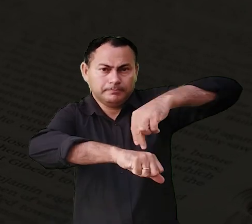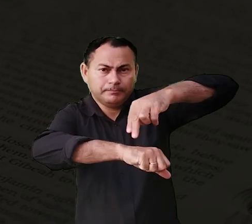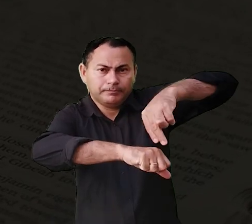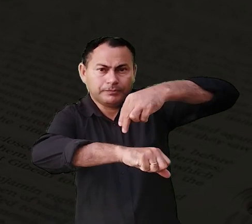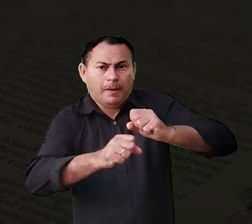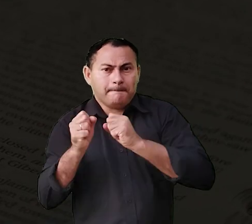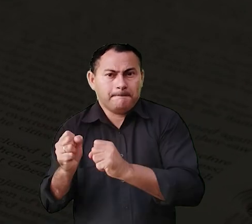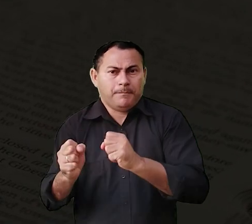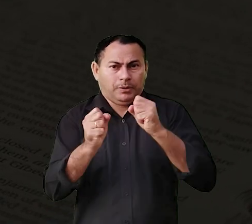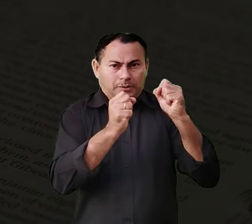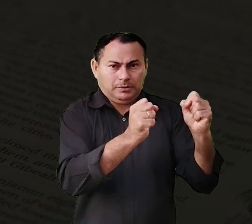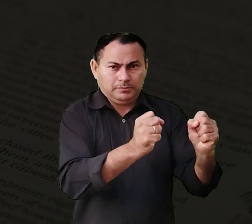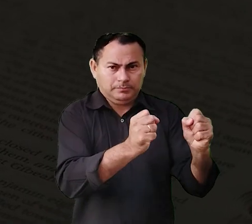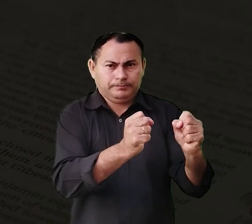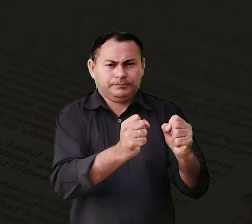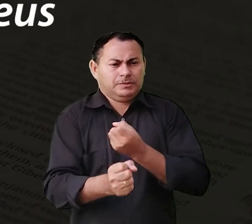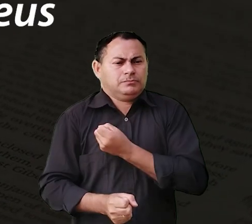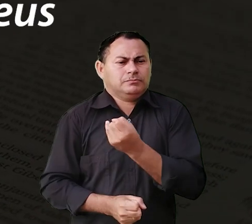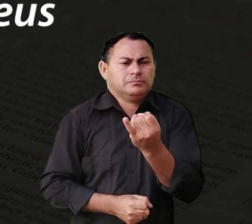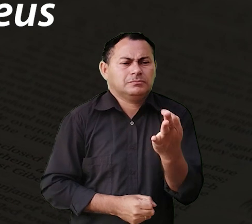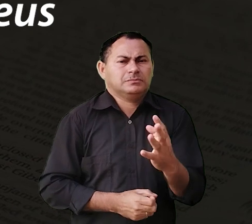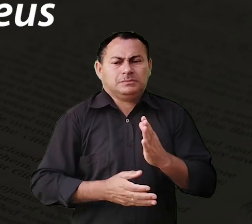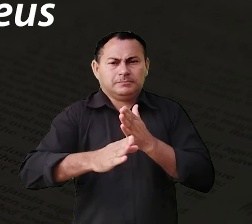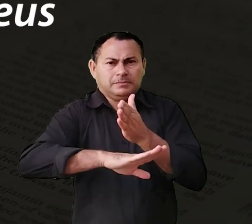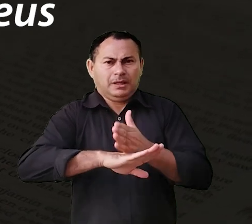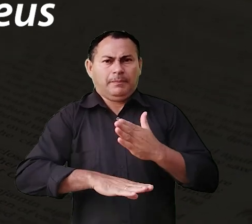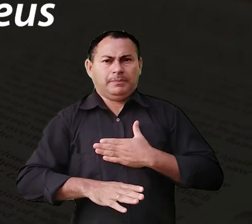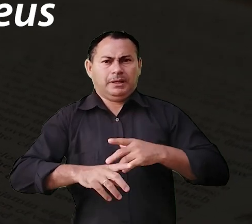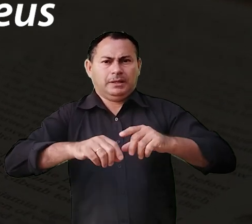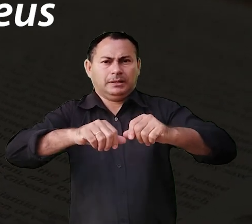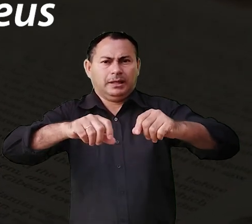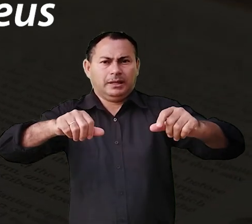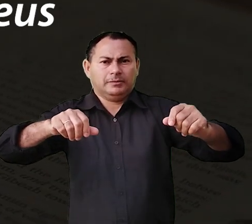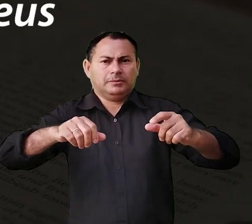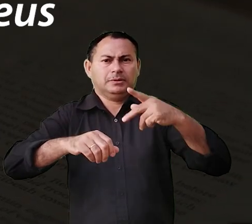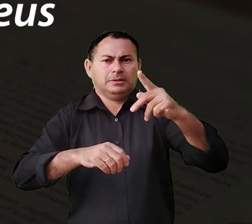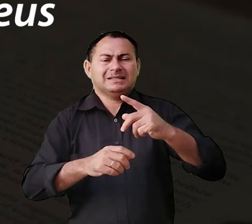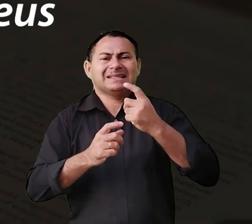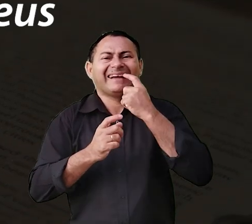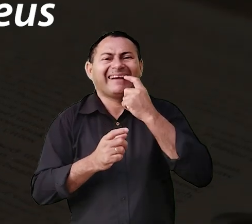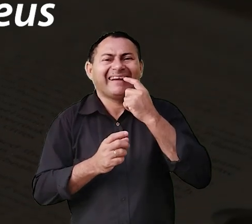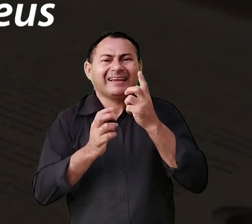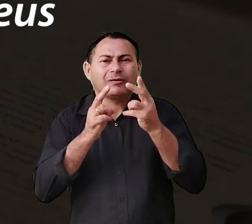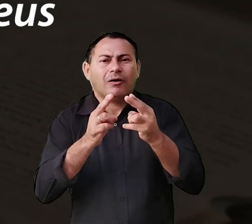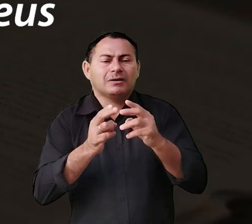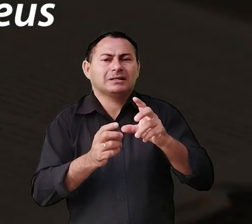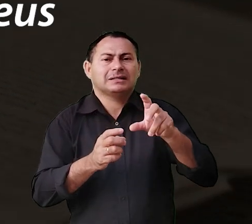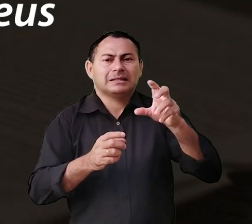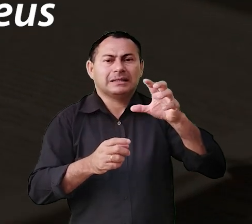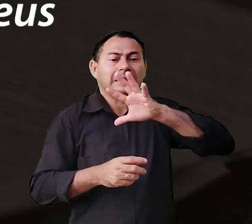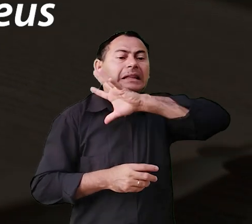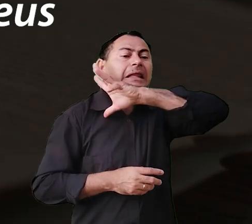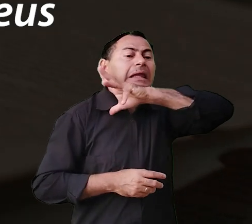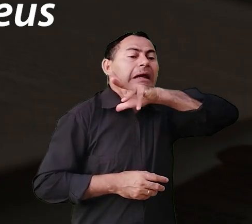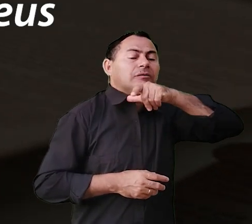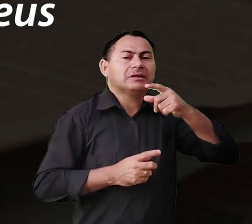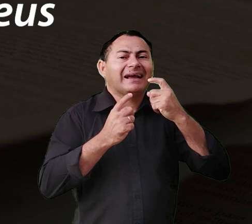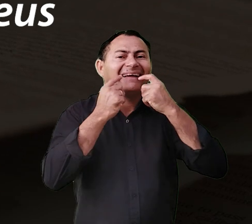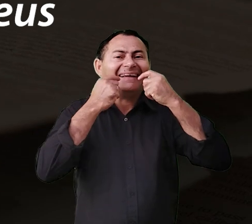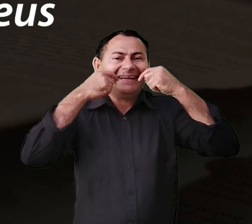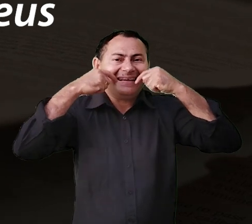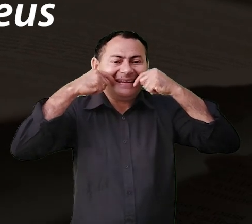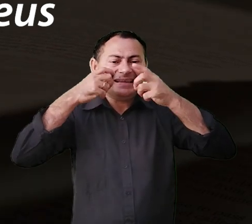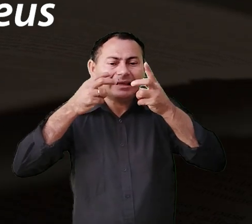Uma nação poderosa e inumerável invadiu a minha terra. Seus dentes são dentes de leão.